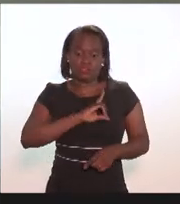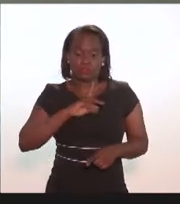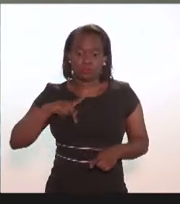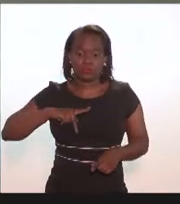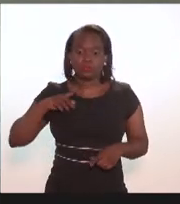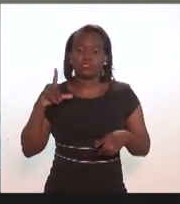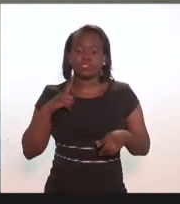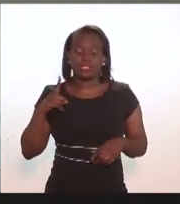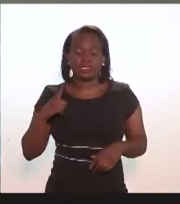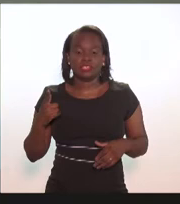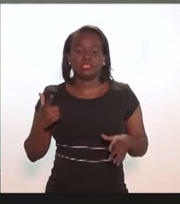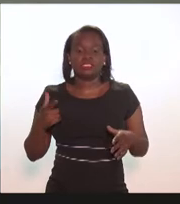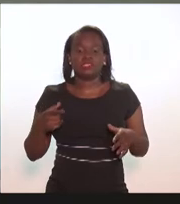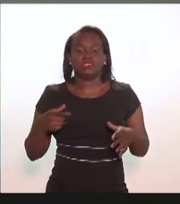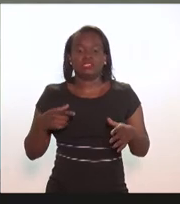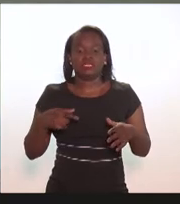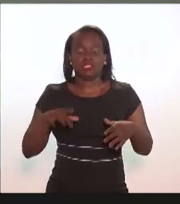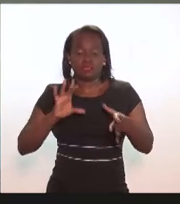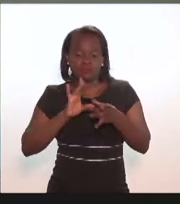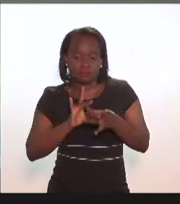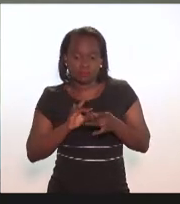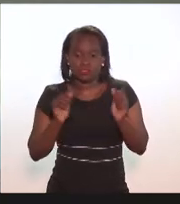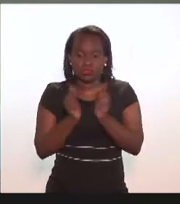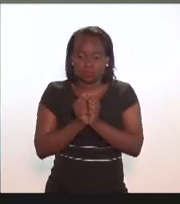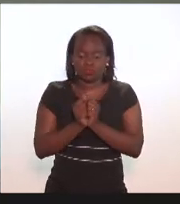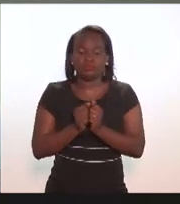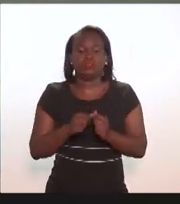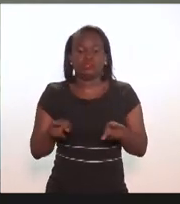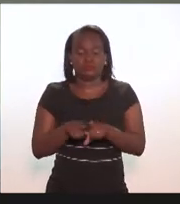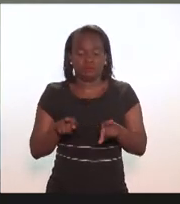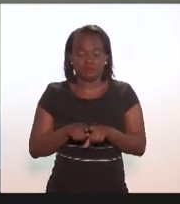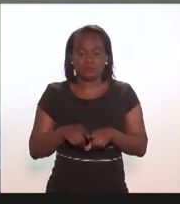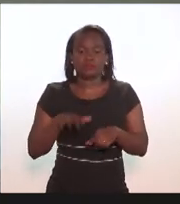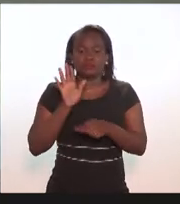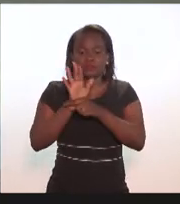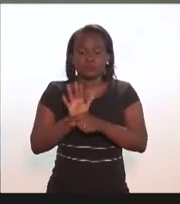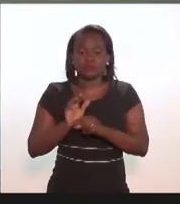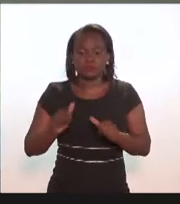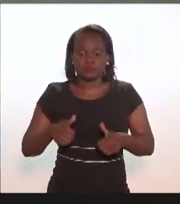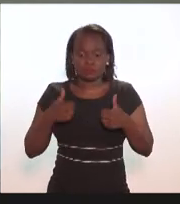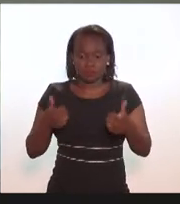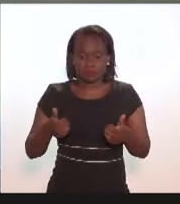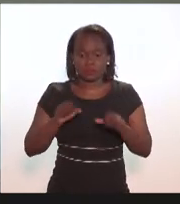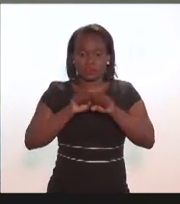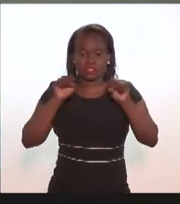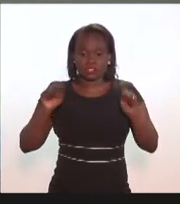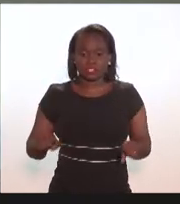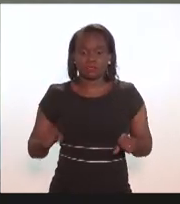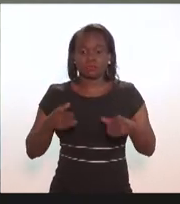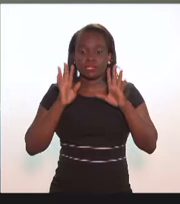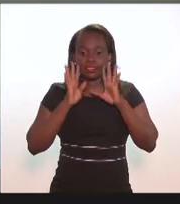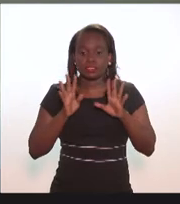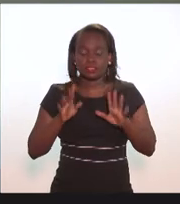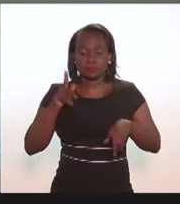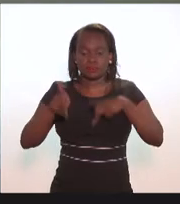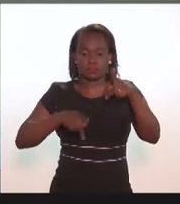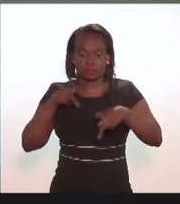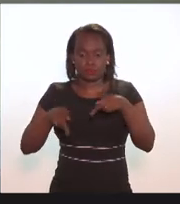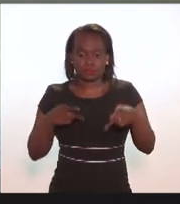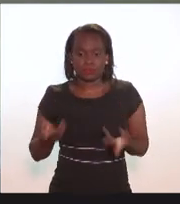vai trazer uma parceria com a Defensoria com melhorias de sistema para atendimento da